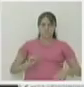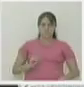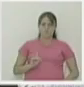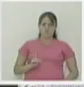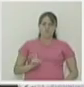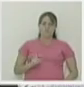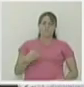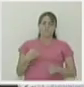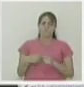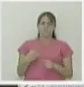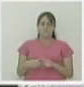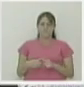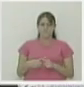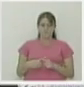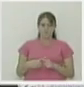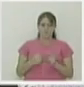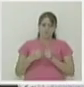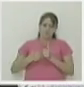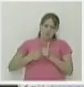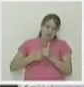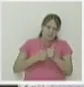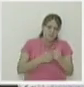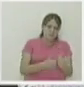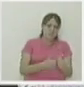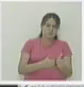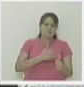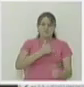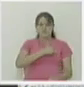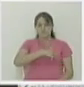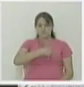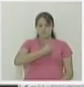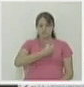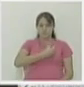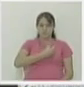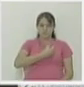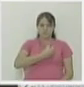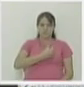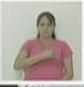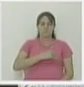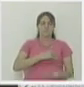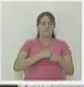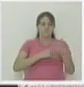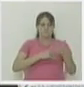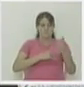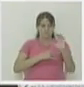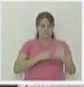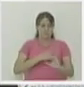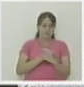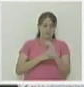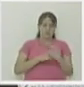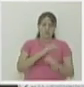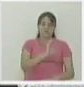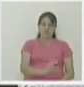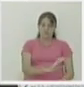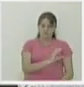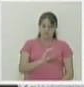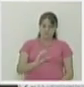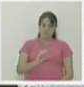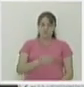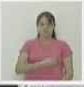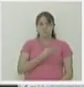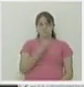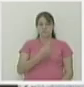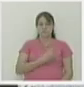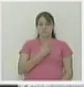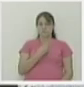Aquela perseguição que São João e os demais cristãos estavam enfrentando